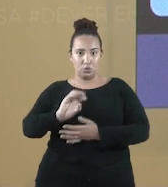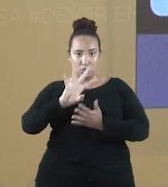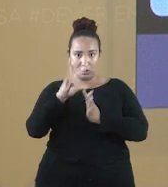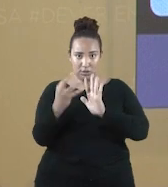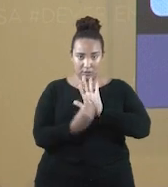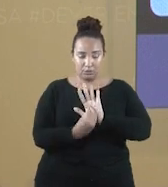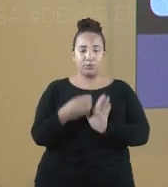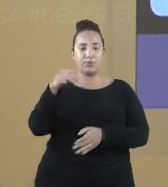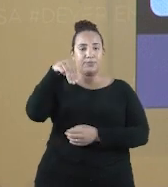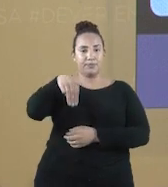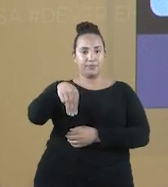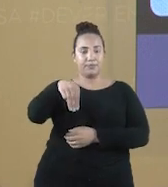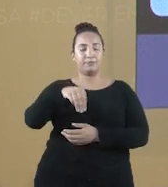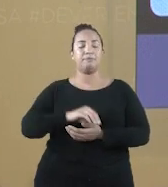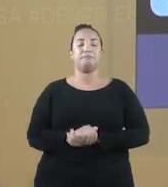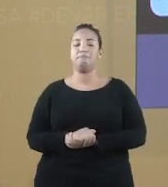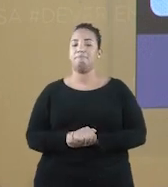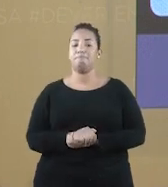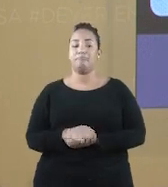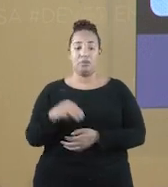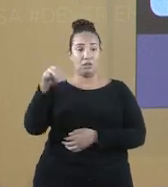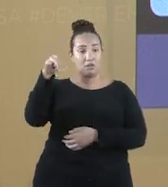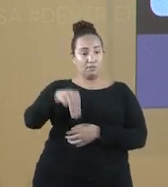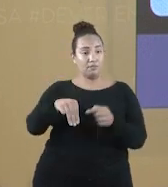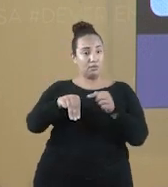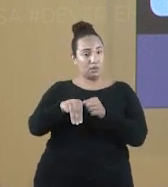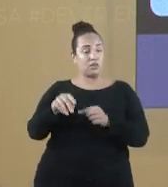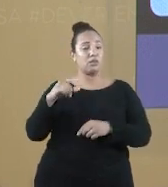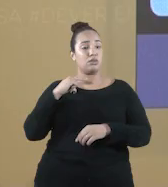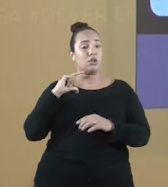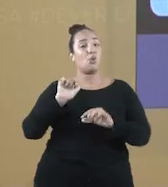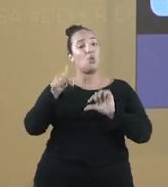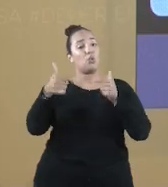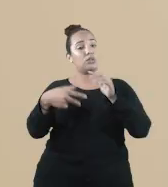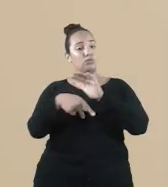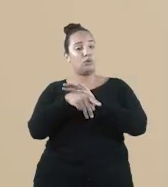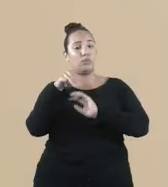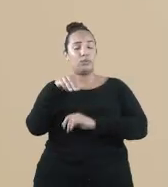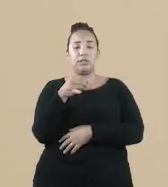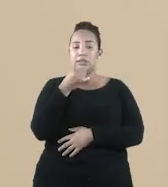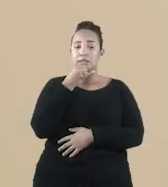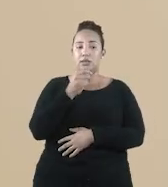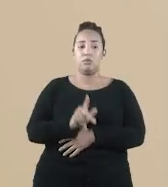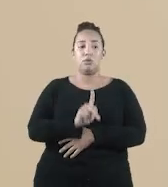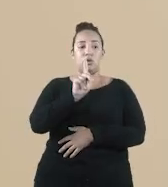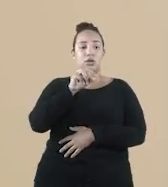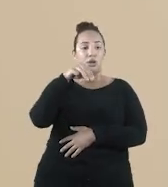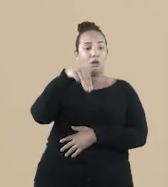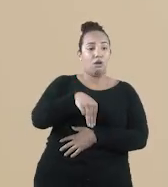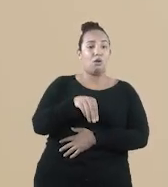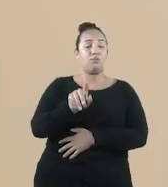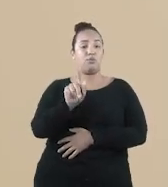letra M. Além do metro, existem unidades que derivam do metro, como o quilômetro,